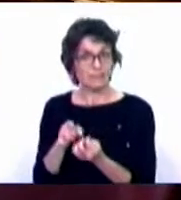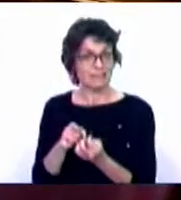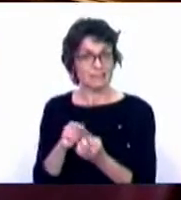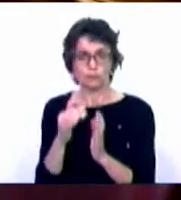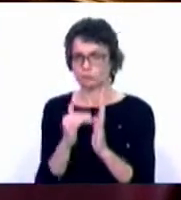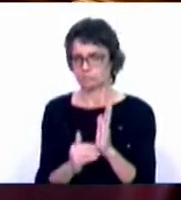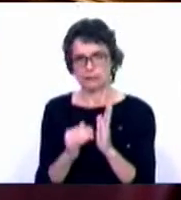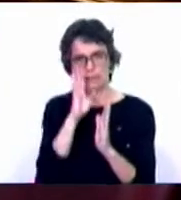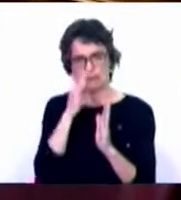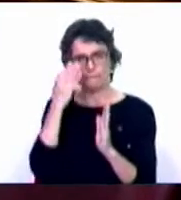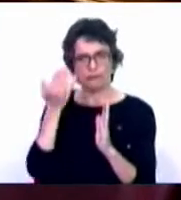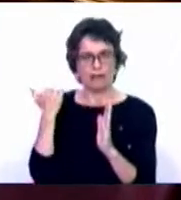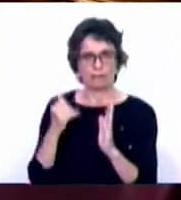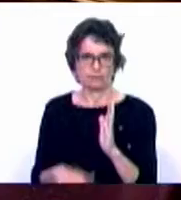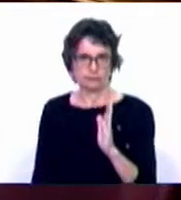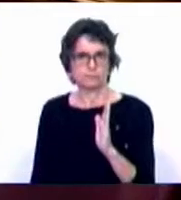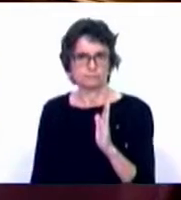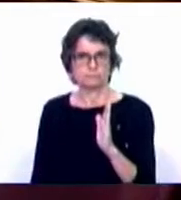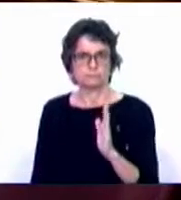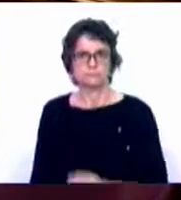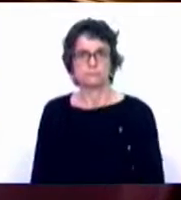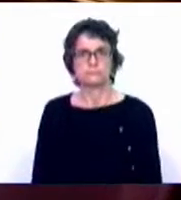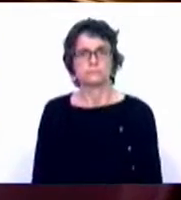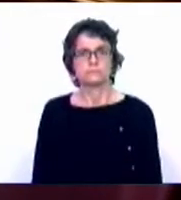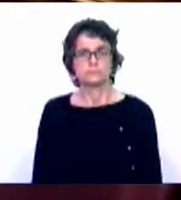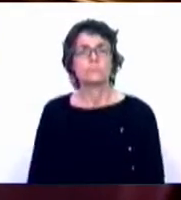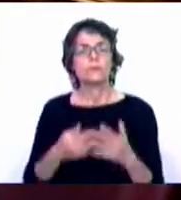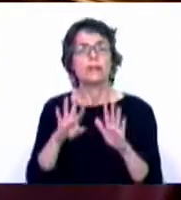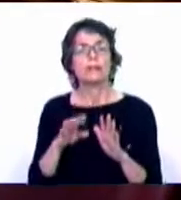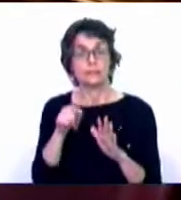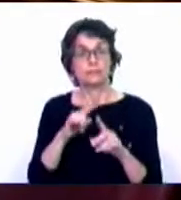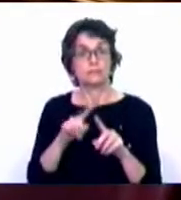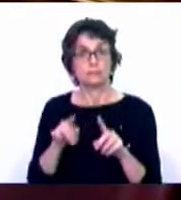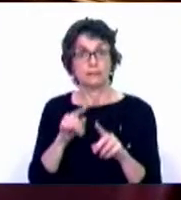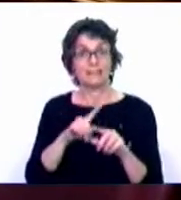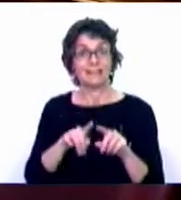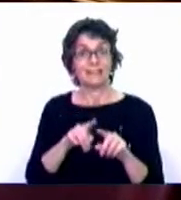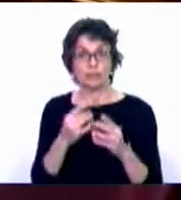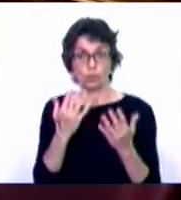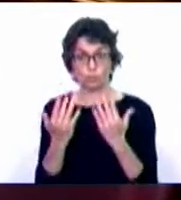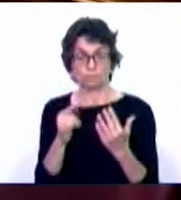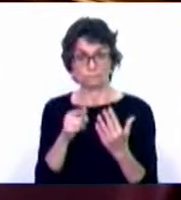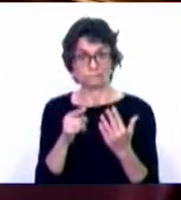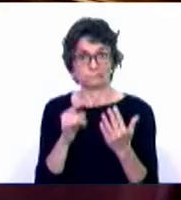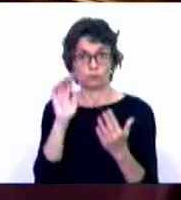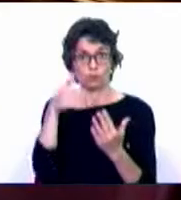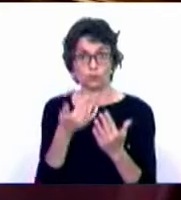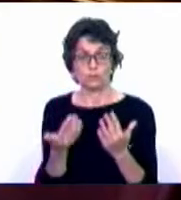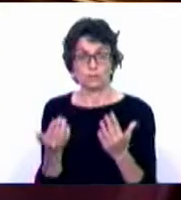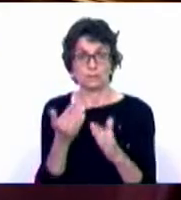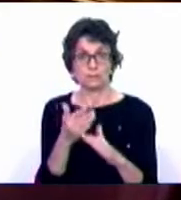incomparavelmente menor do que a crise social anterior. E a grande diferença para estes resultados distintos não